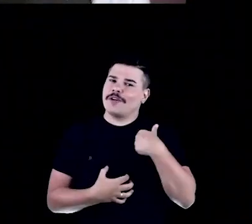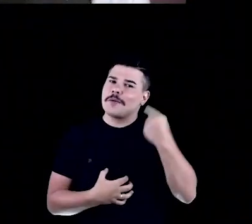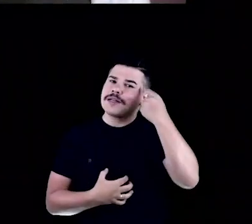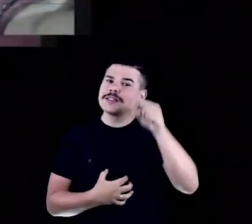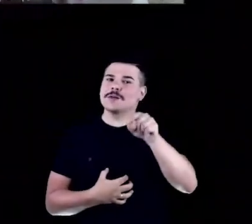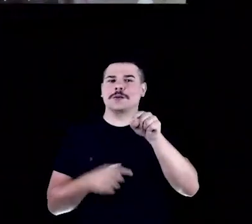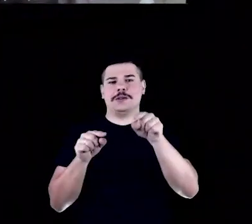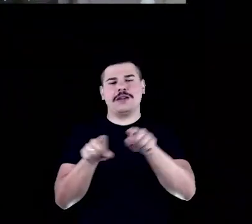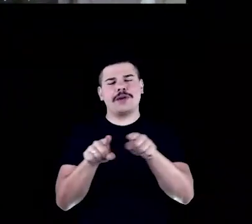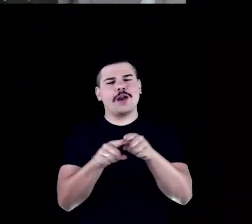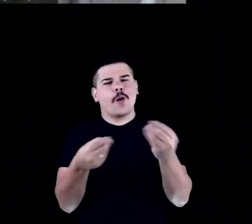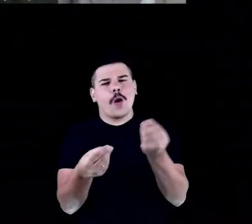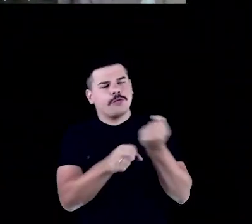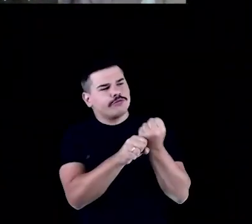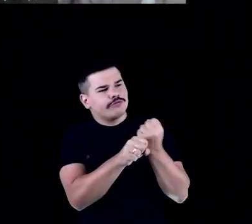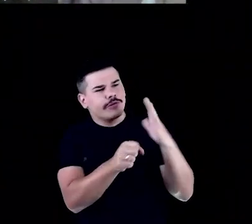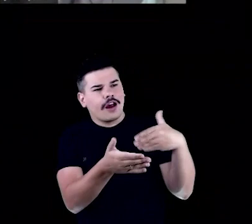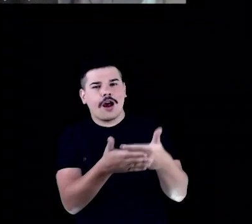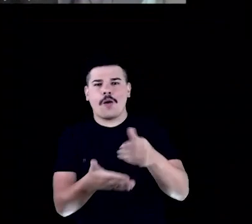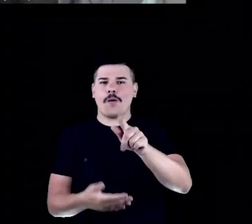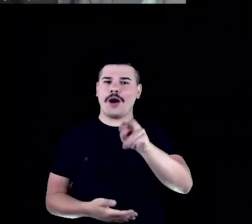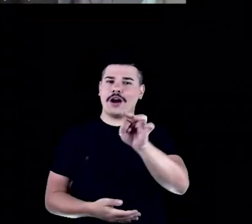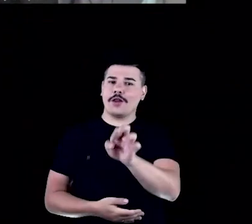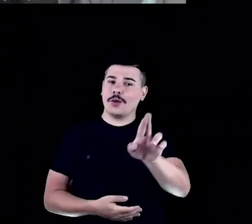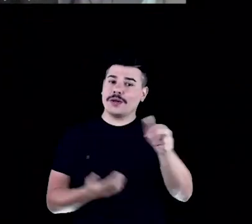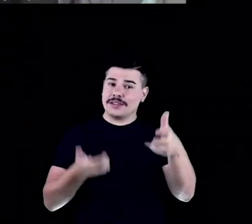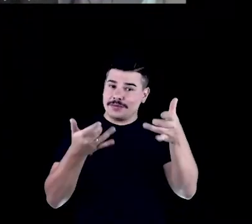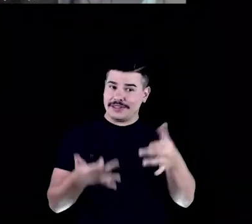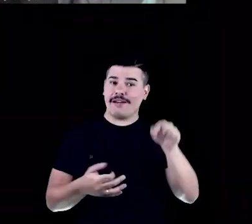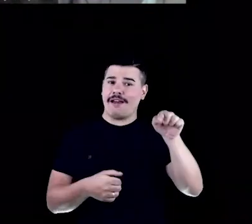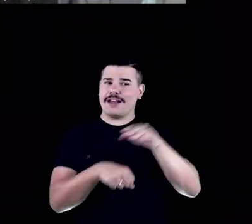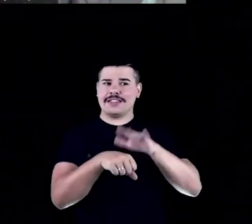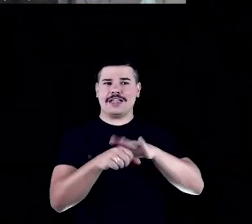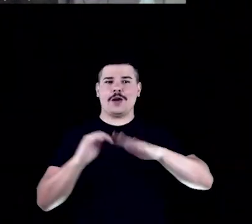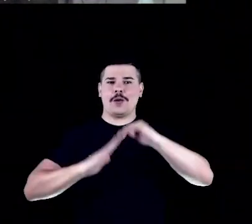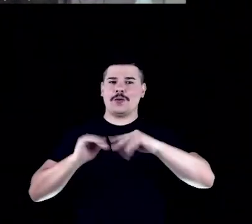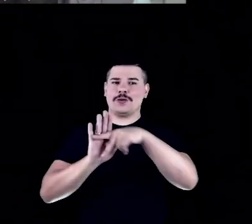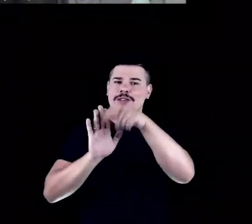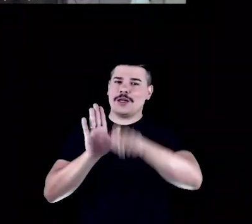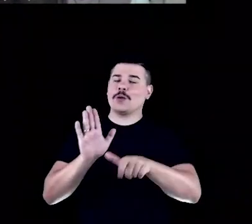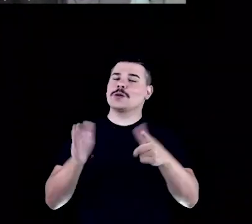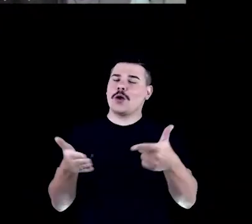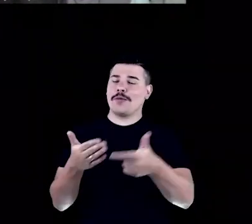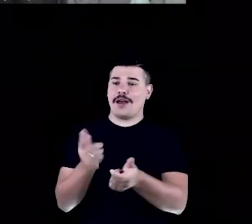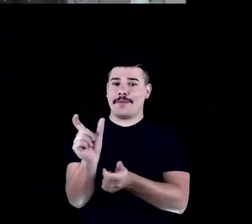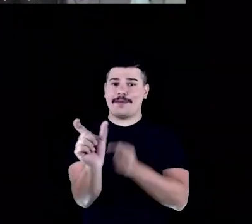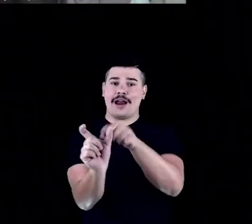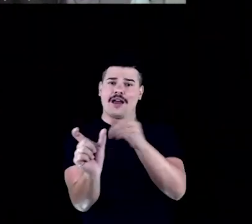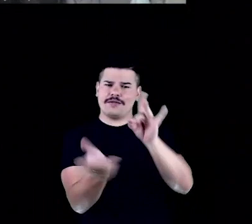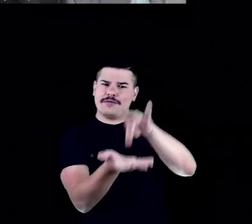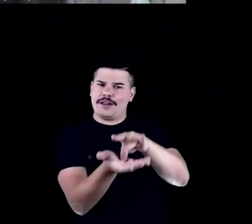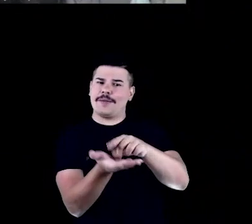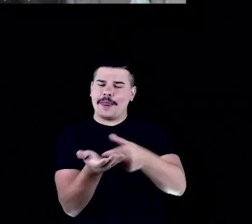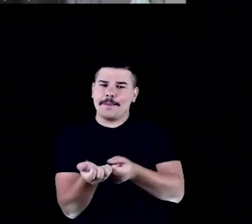fiquei pensando quanto o Arthur também traz essa discussão da materialidade da palavra. Tem